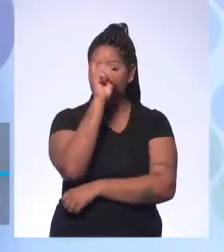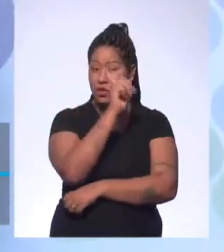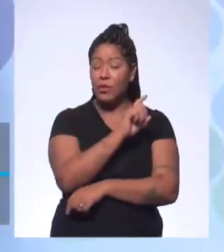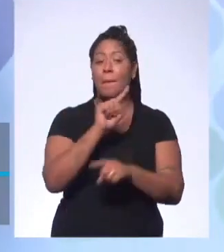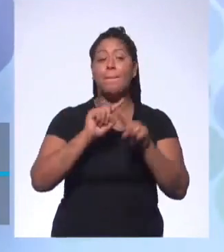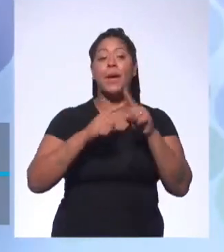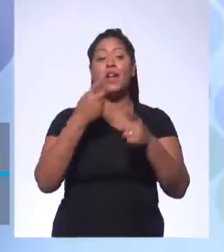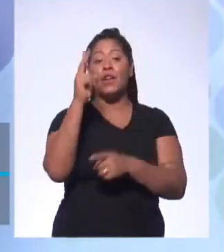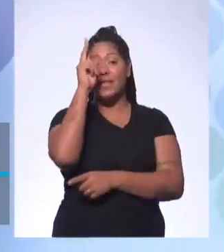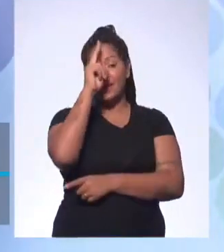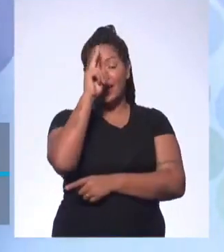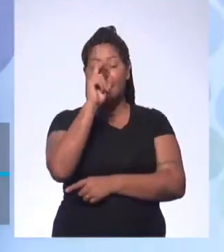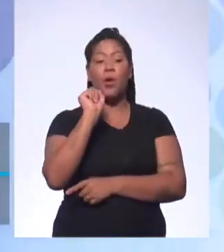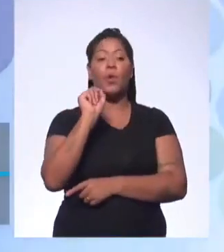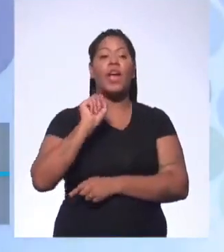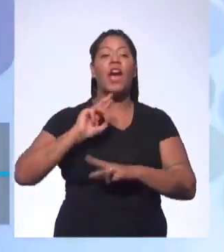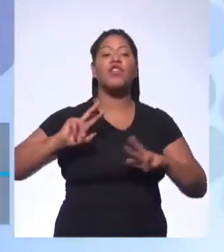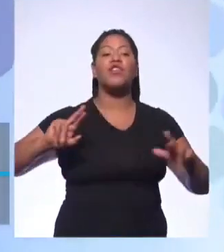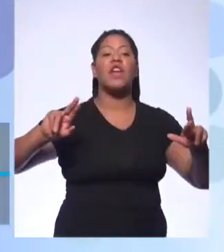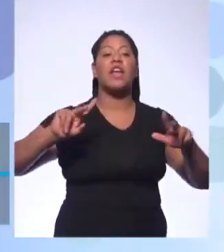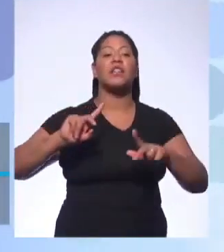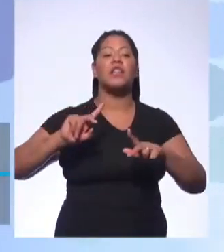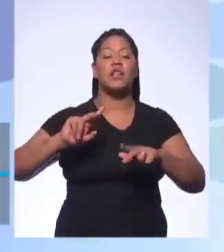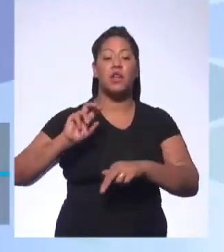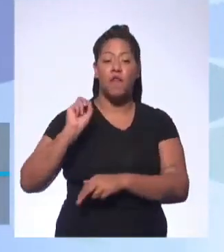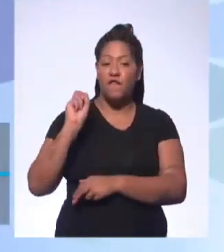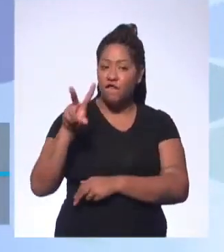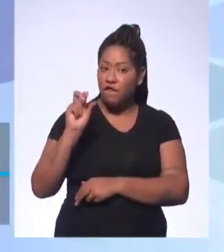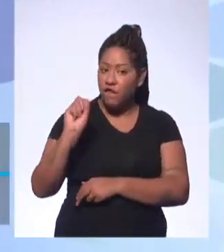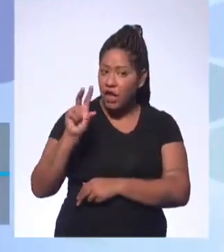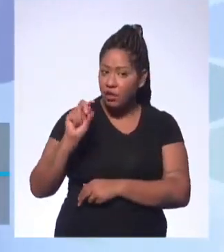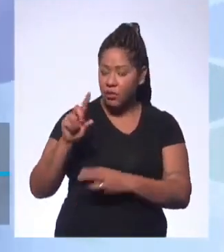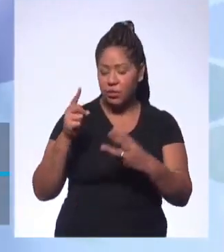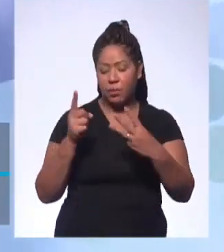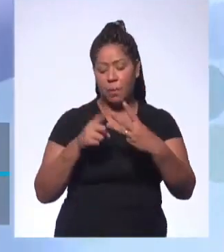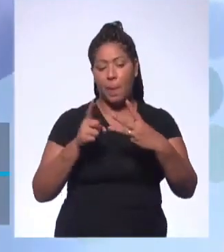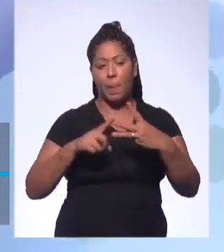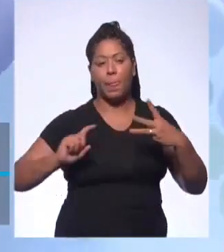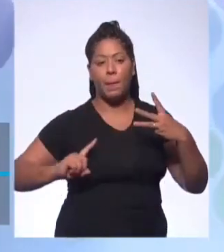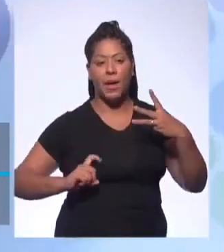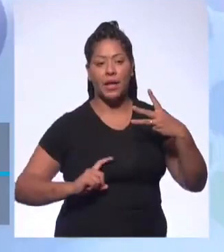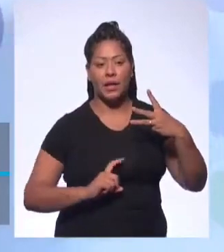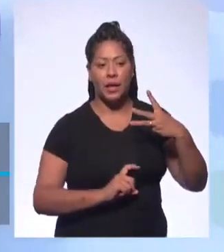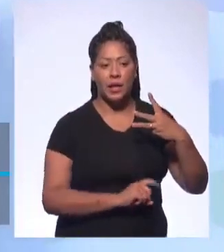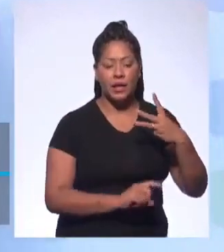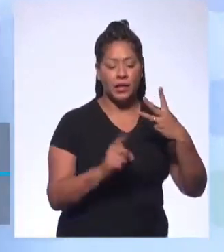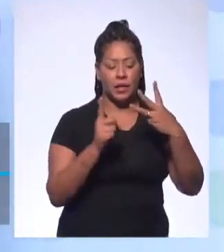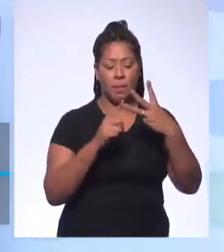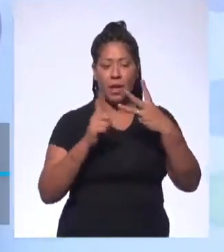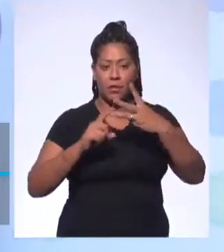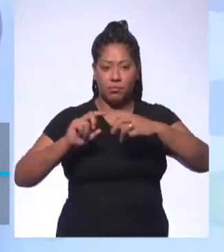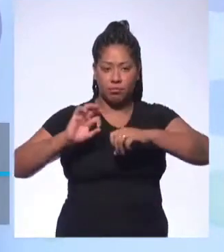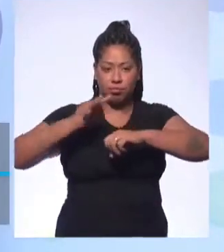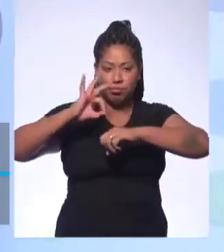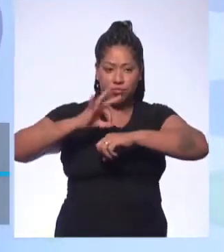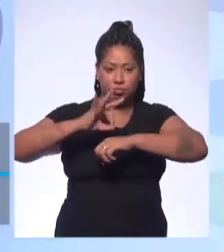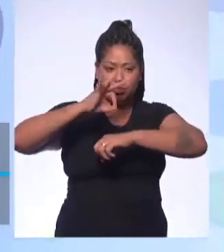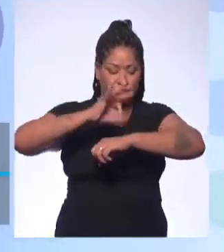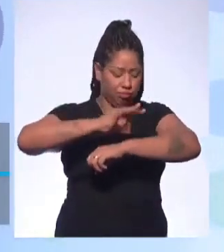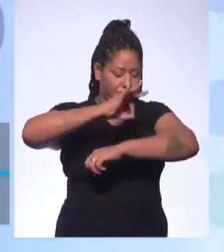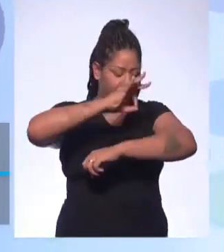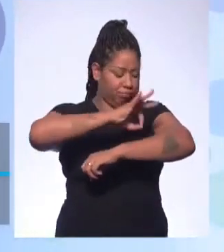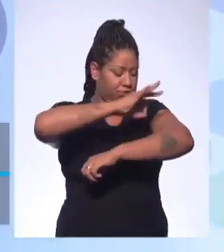lembra as diferenças entre vírus, bactéria e célula eucarionte. Tudo